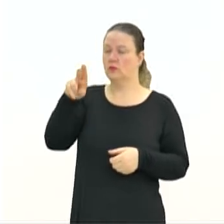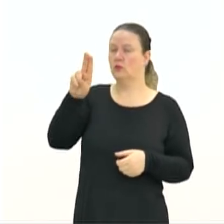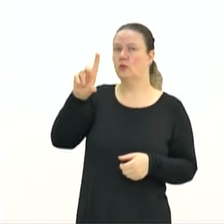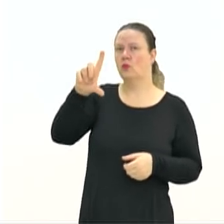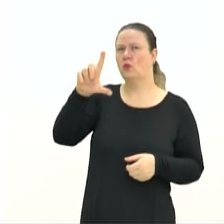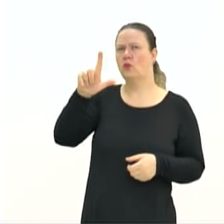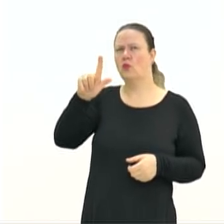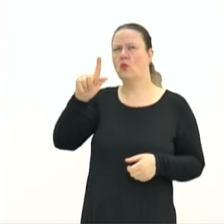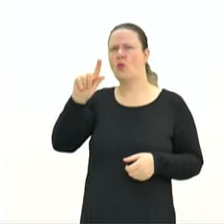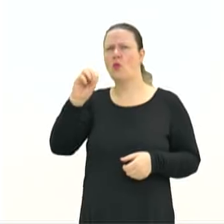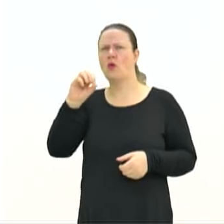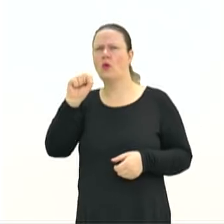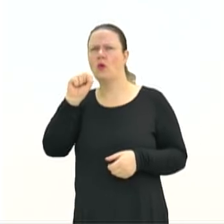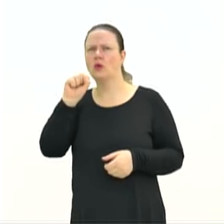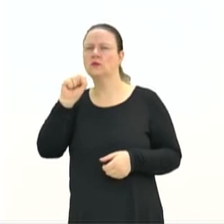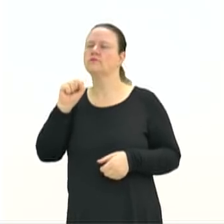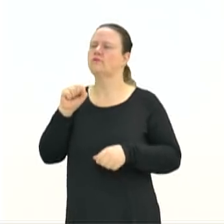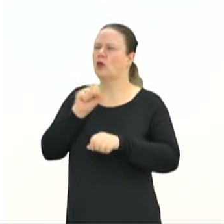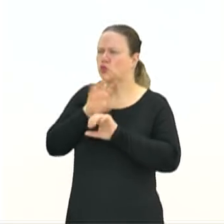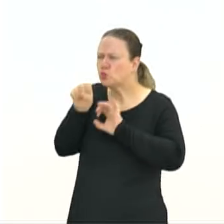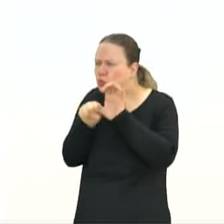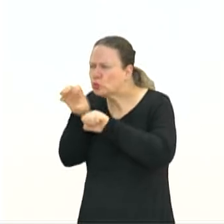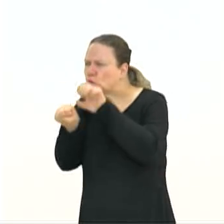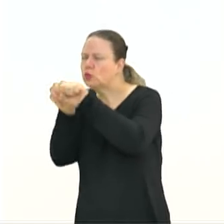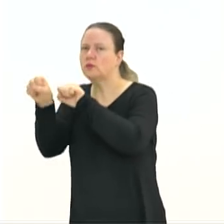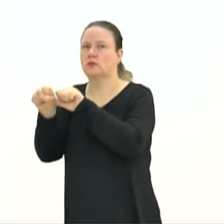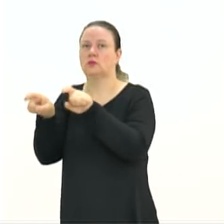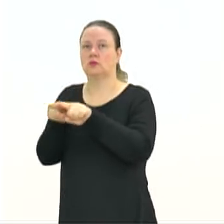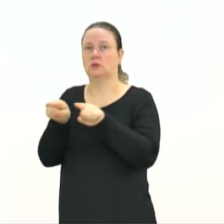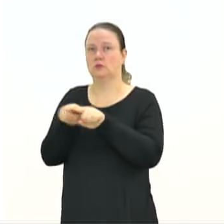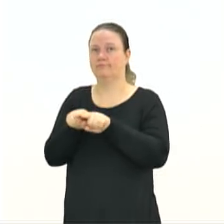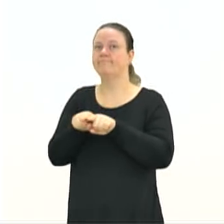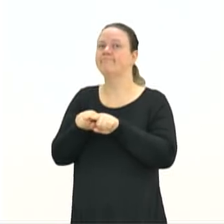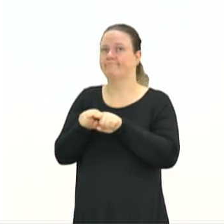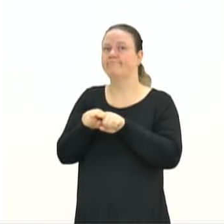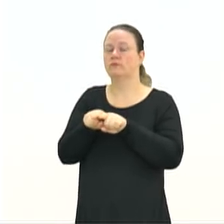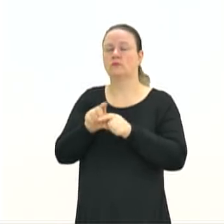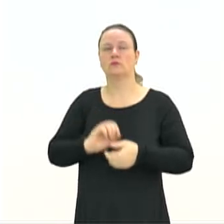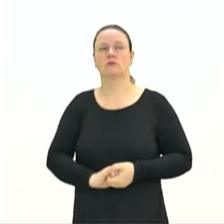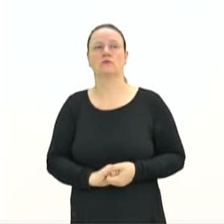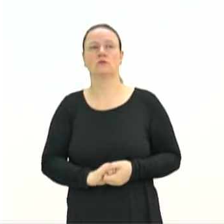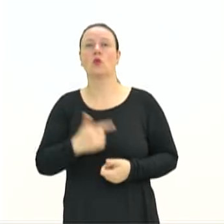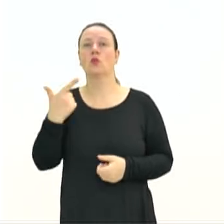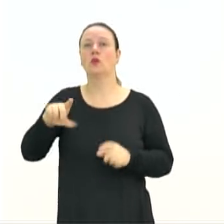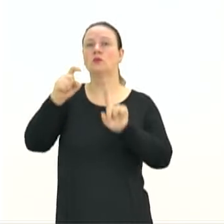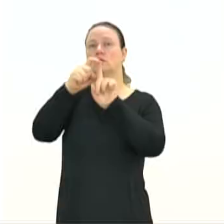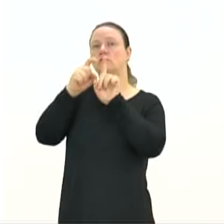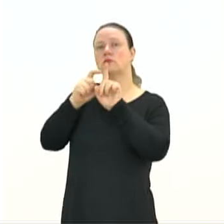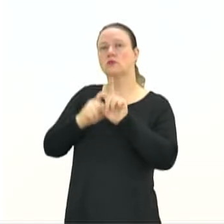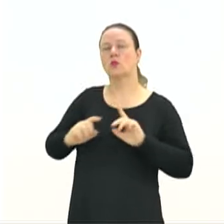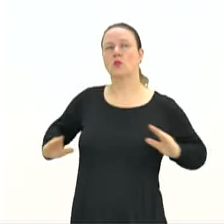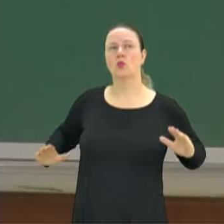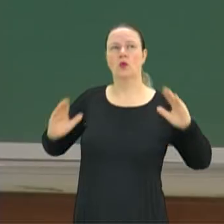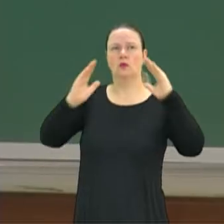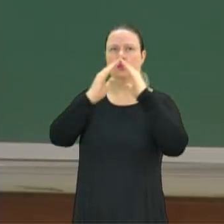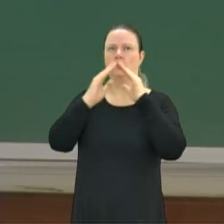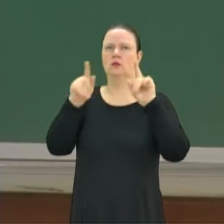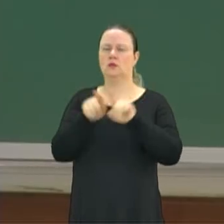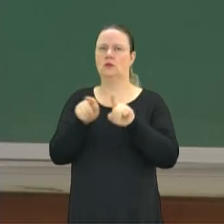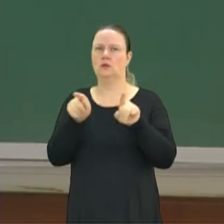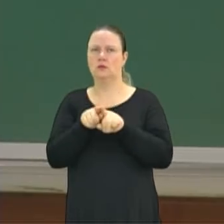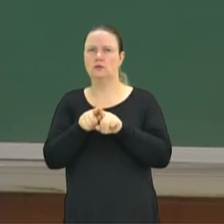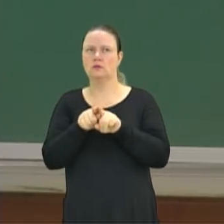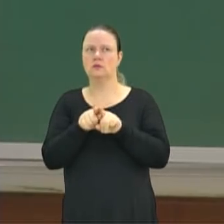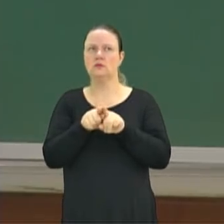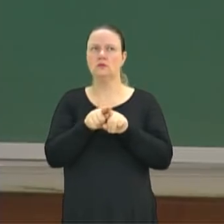têm esses protozoários que são parasitas lá no intestino deles. Então veja só que é outro tipo de pirâmide invertida, né? Um IP, centenas